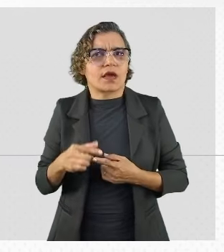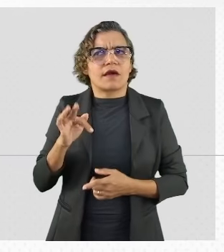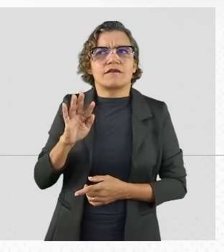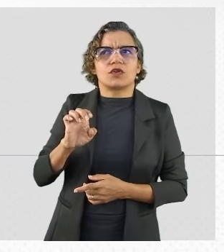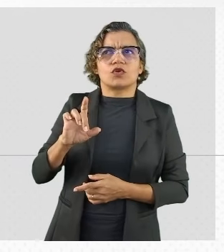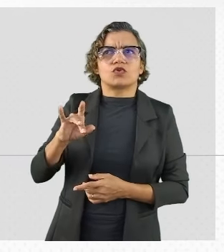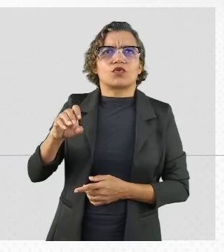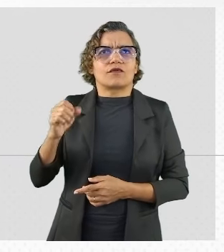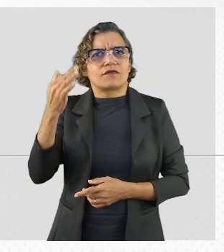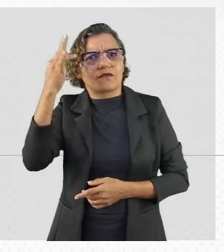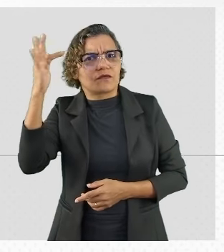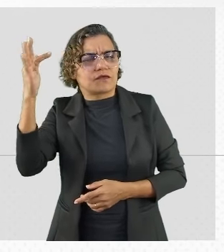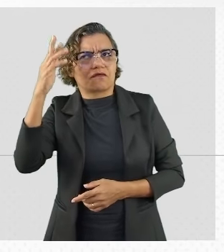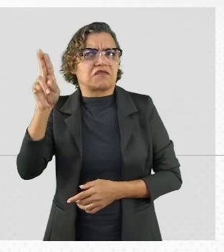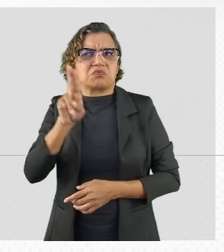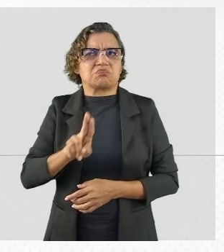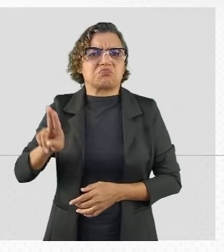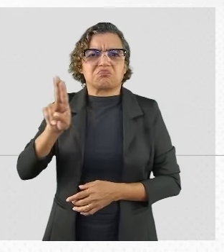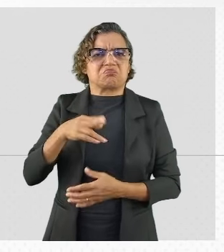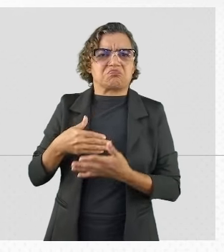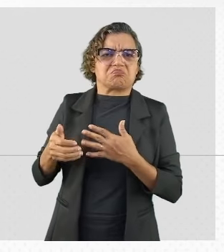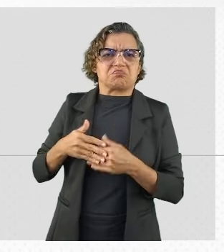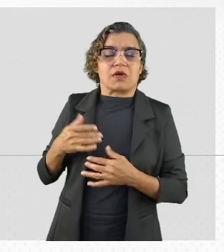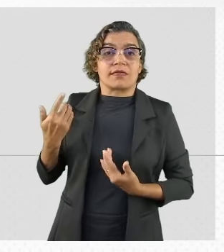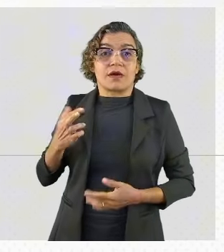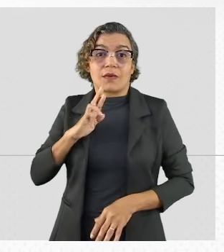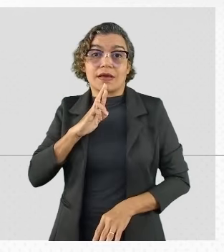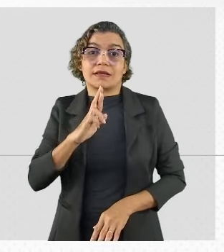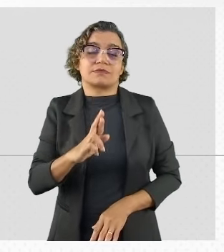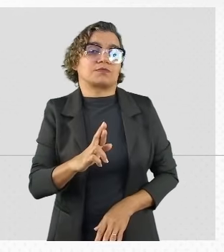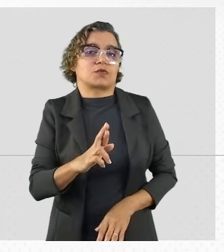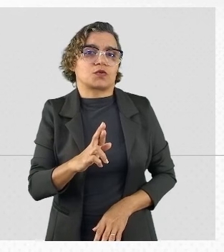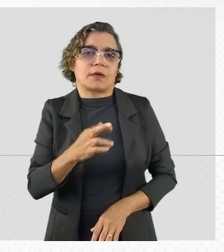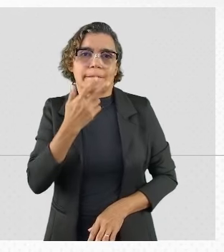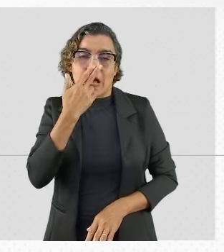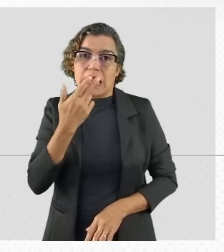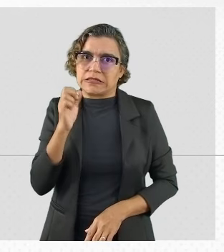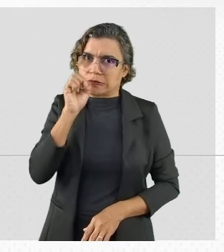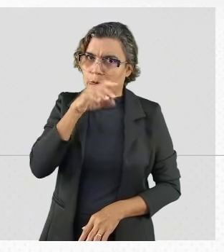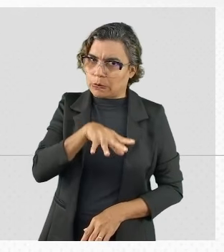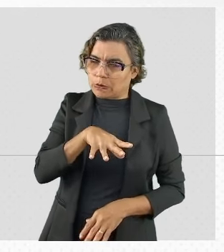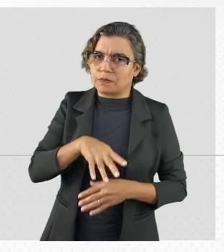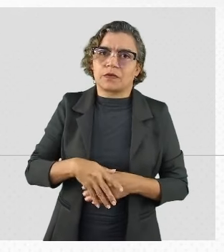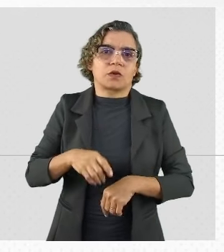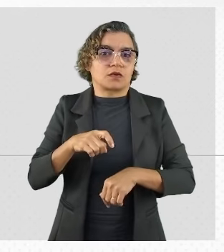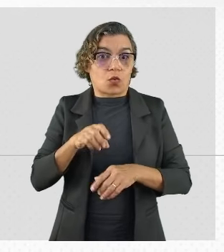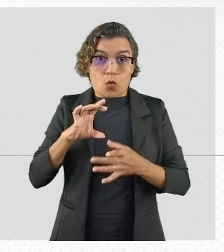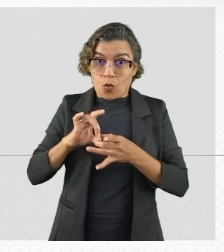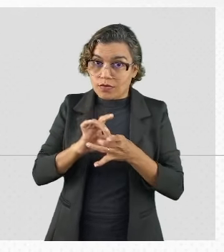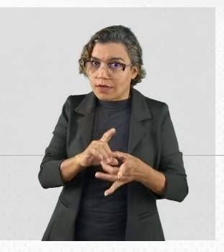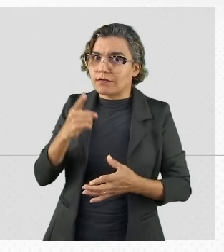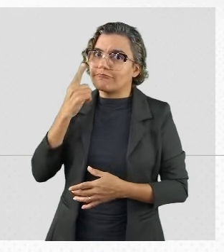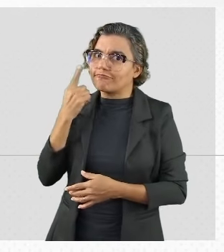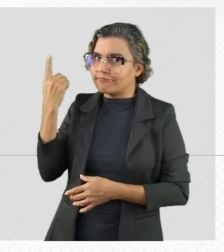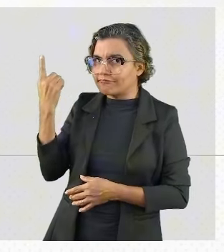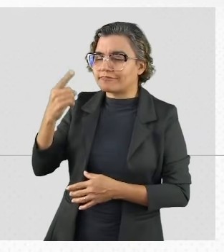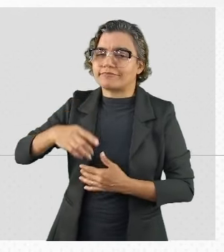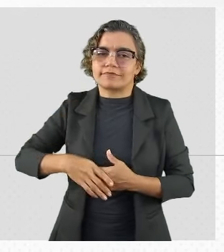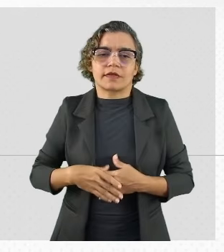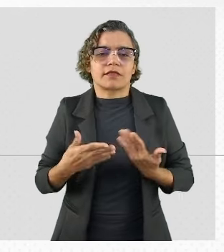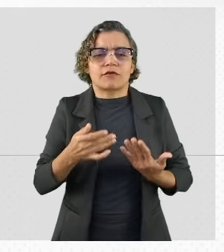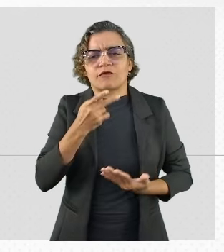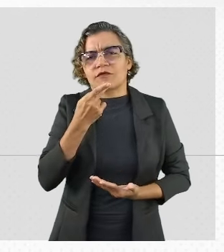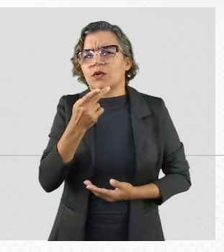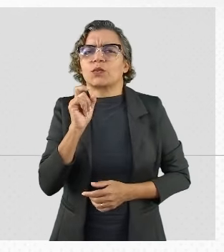tivesse nenhuma utilidade. E ele dá uma resposta, digamos, agressiva, né, nesse contexto, tá certo? E ele